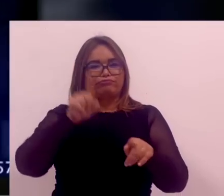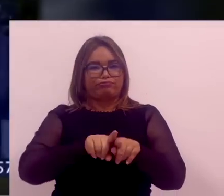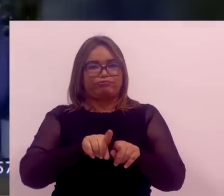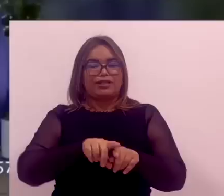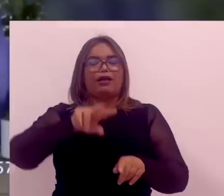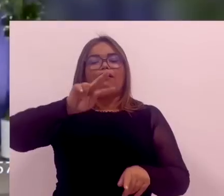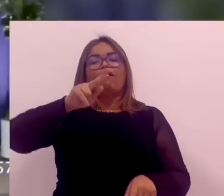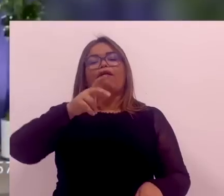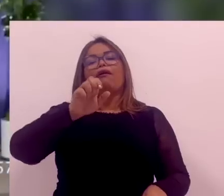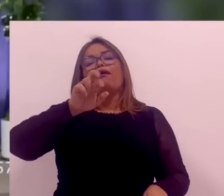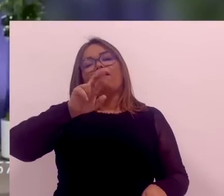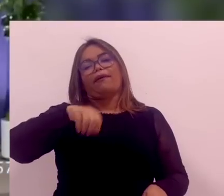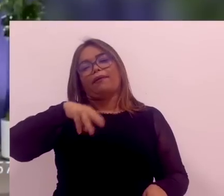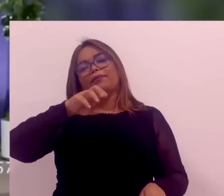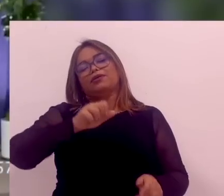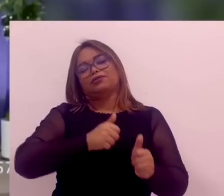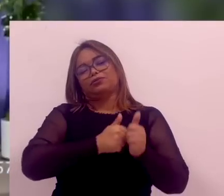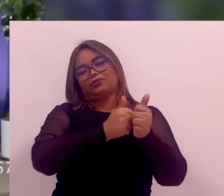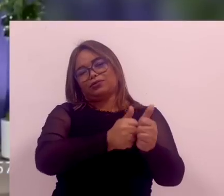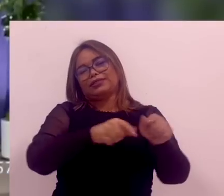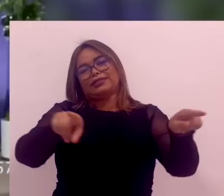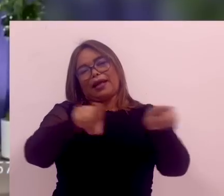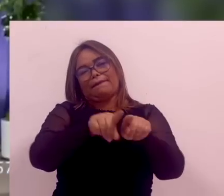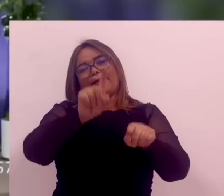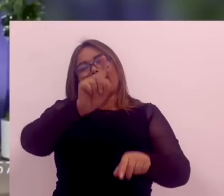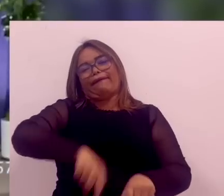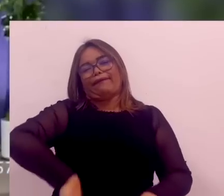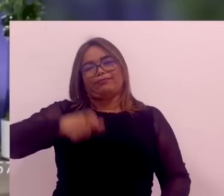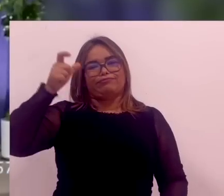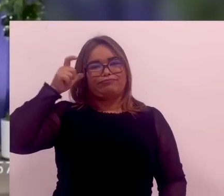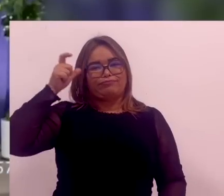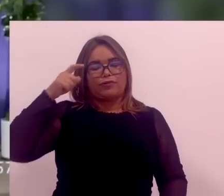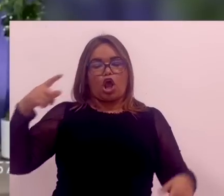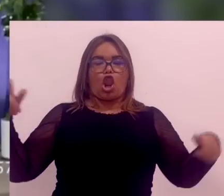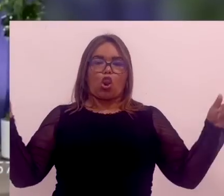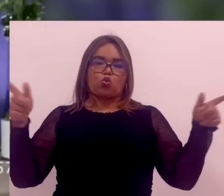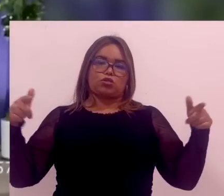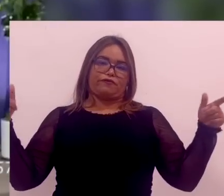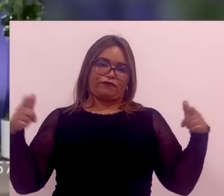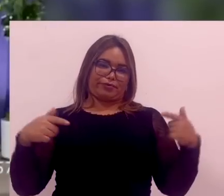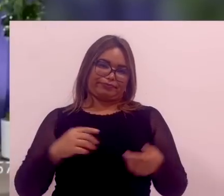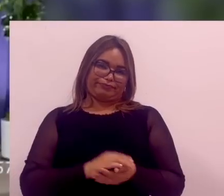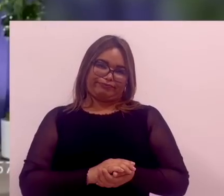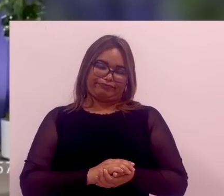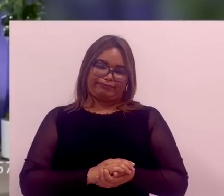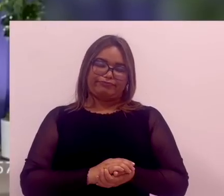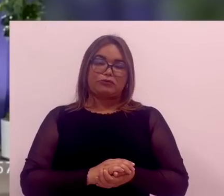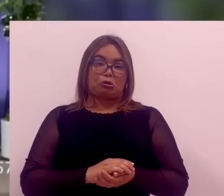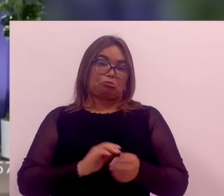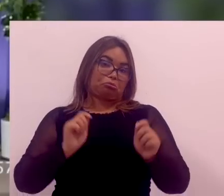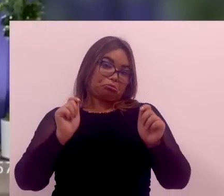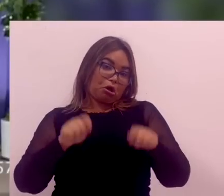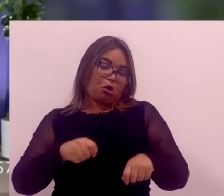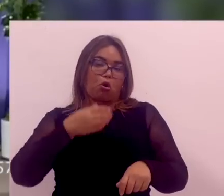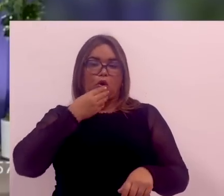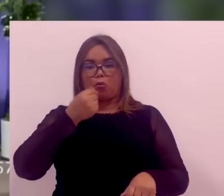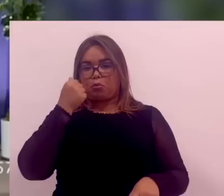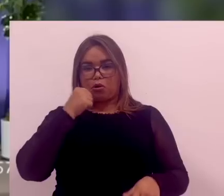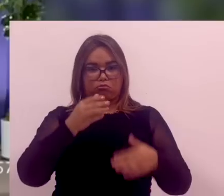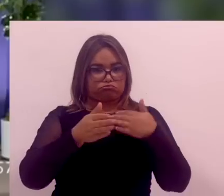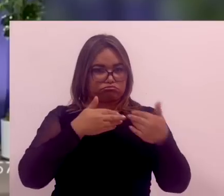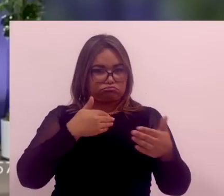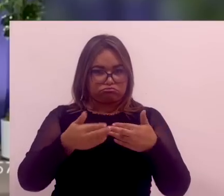Hermes, esse é Satanás na sua forma de Lúcifer. Não importa. Pode ser homem ou